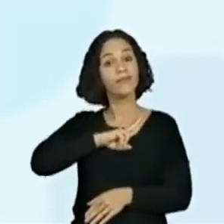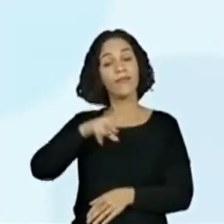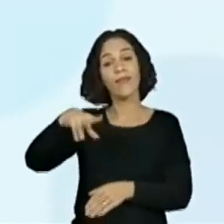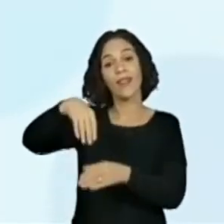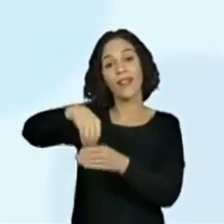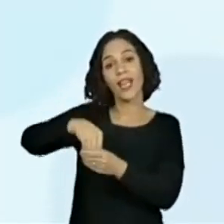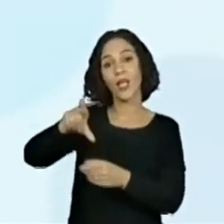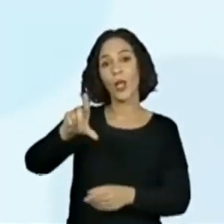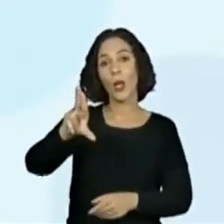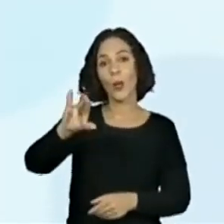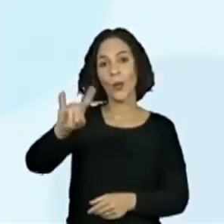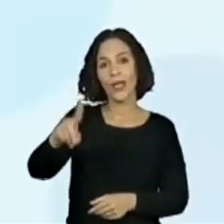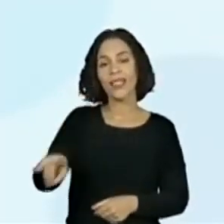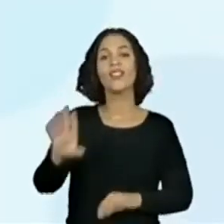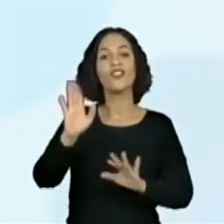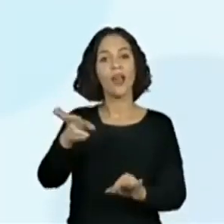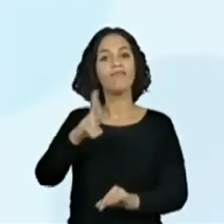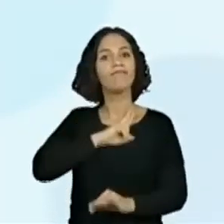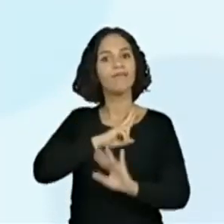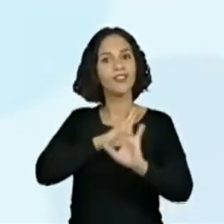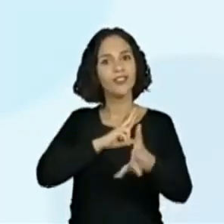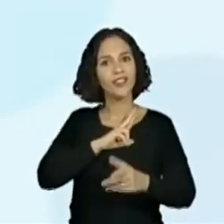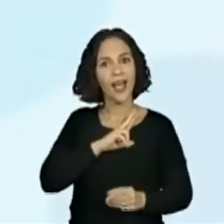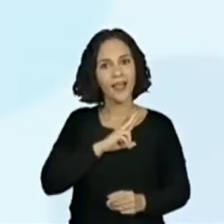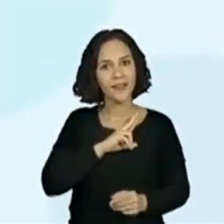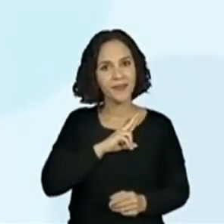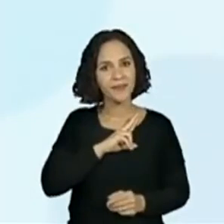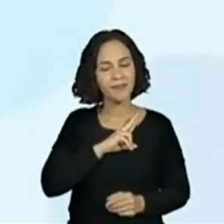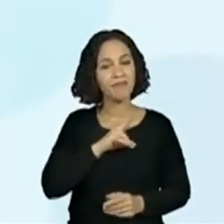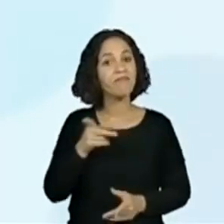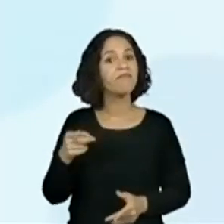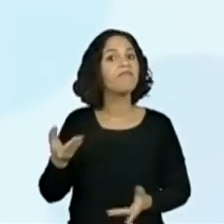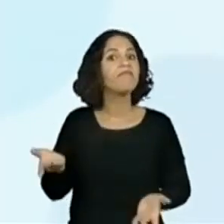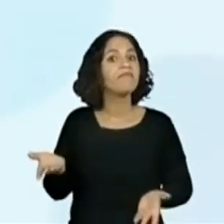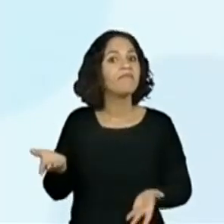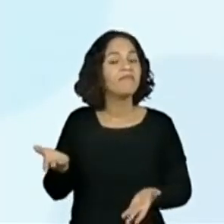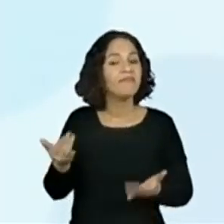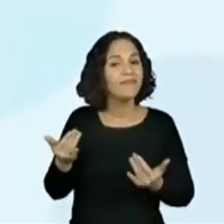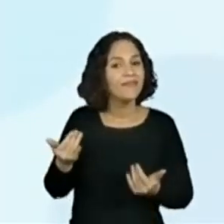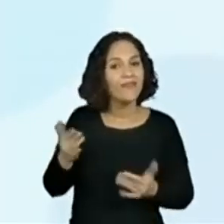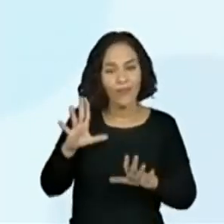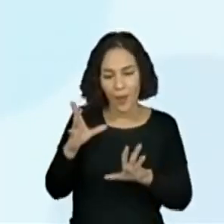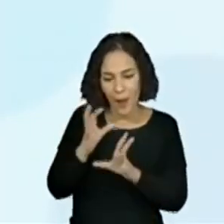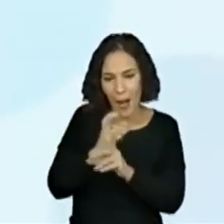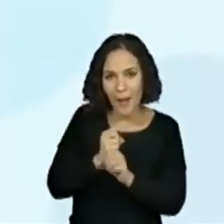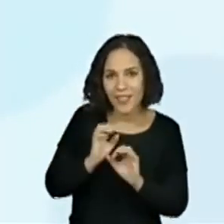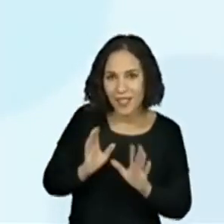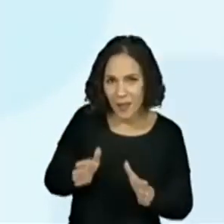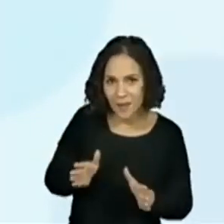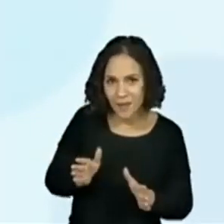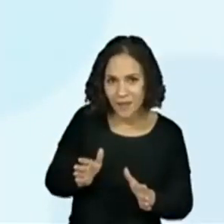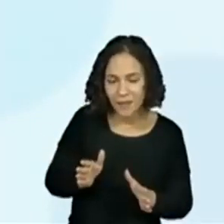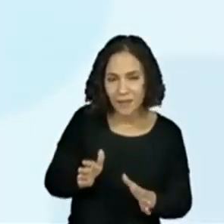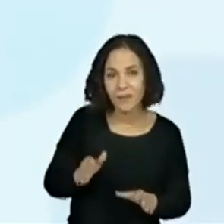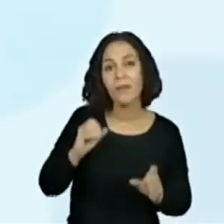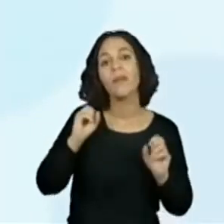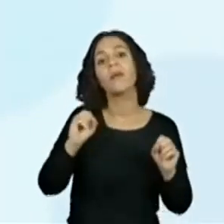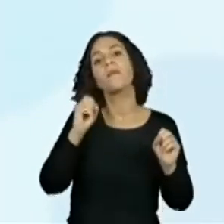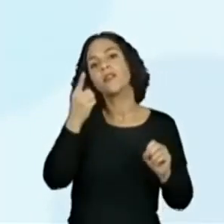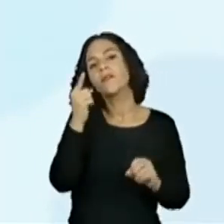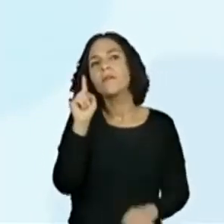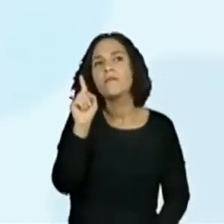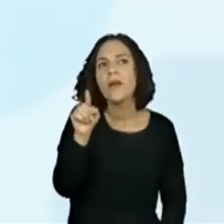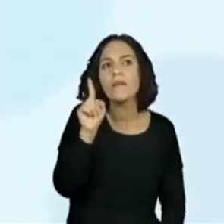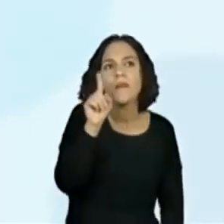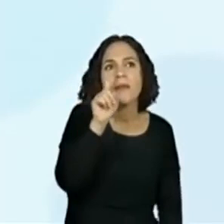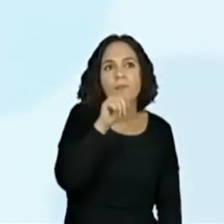do cofre do Luiz Felipe? Olha só. A turminha já fez a contagem, acho que provavelmente colocaram o dedinho em cima.